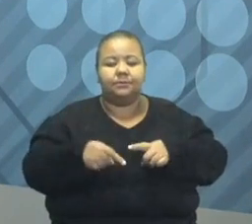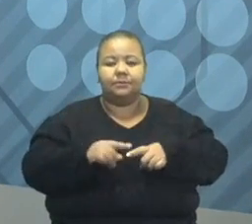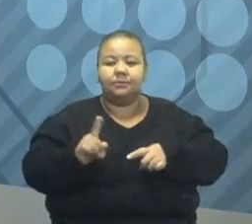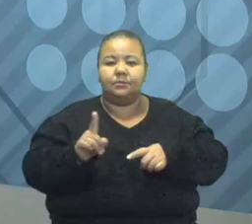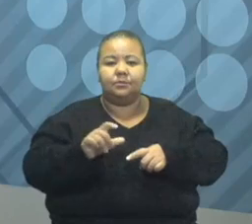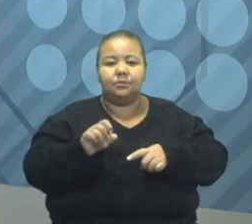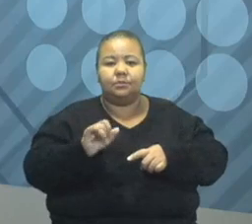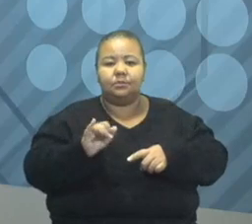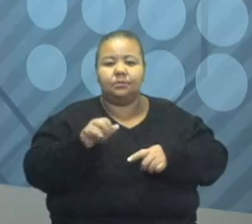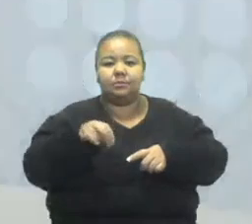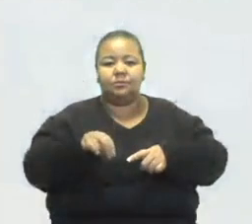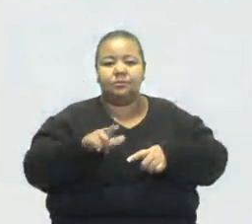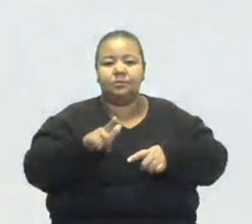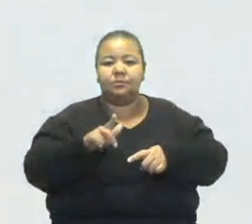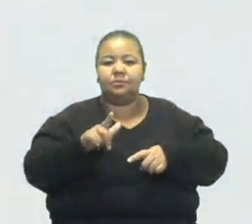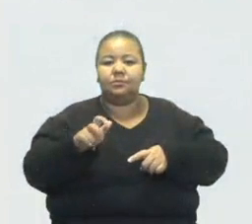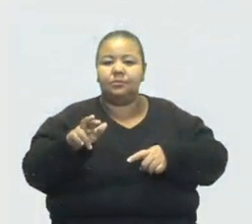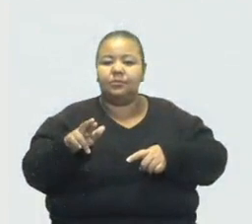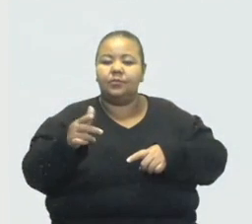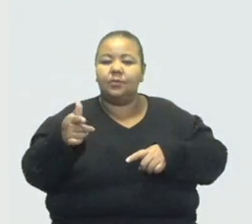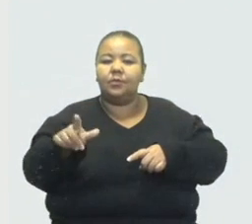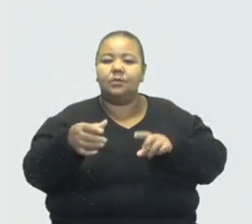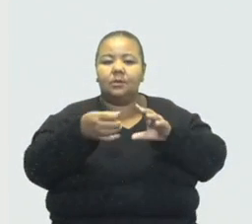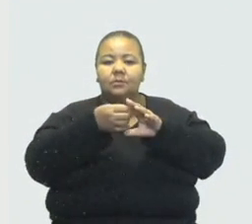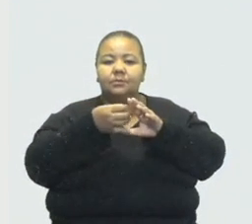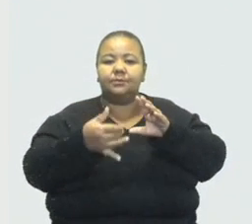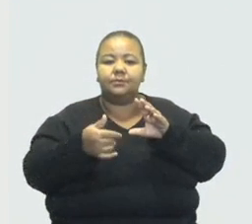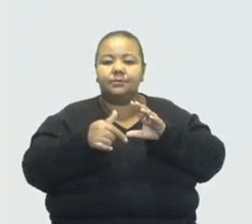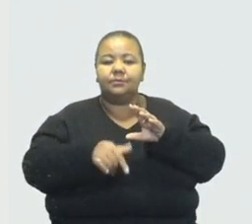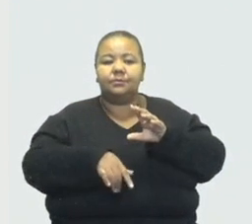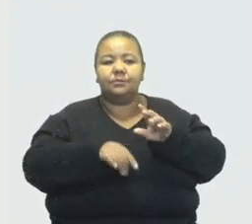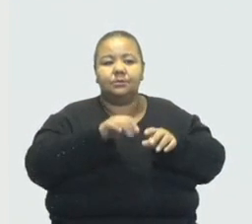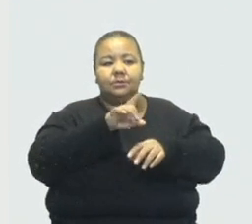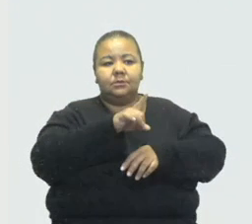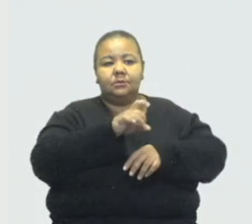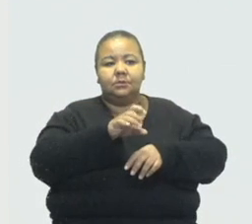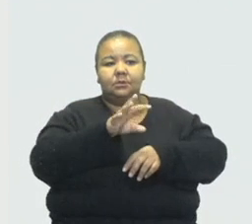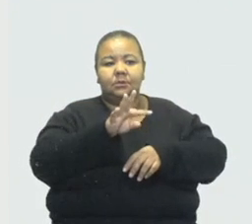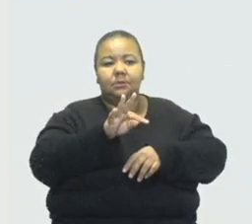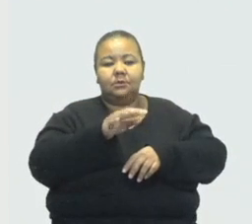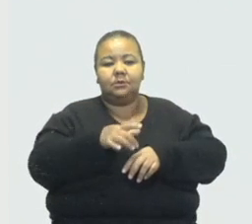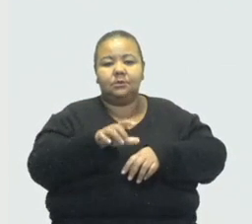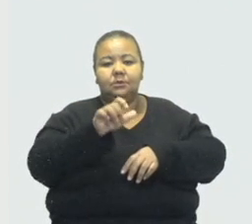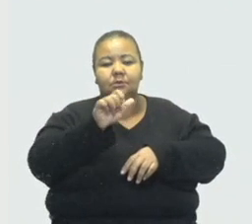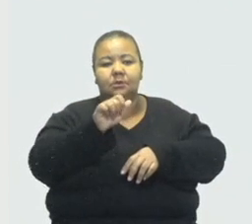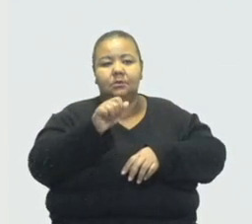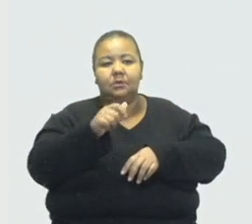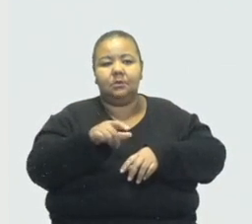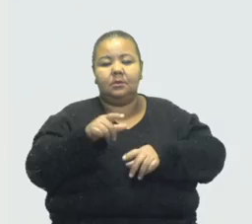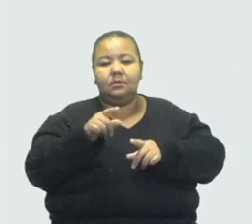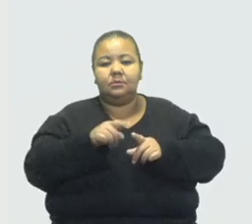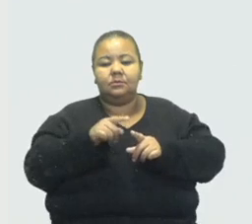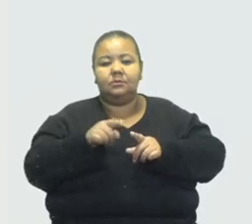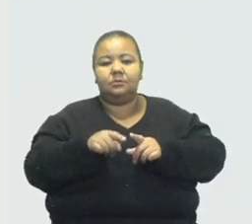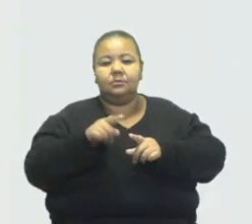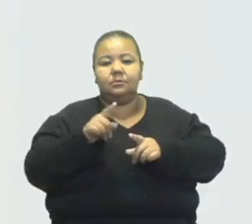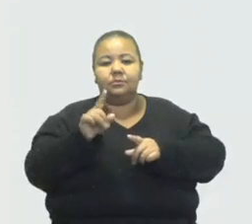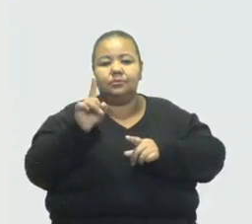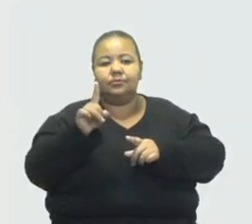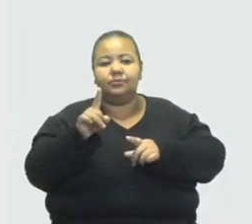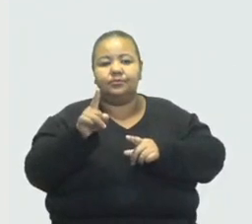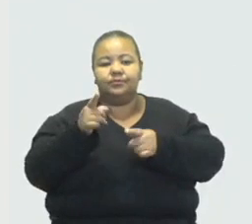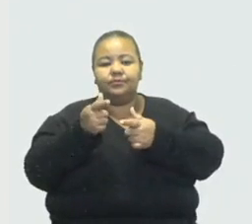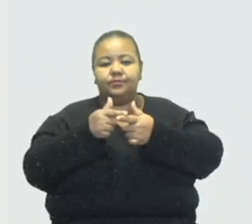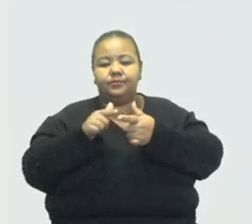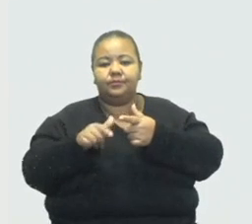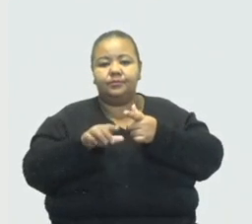singular. Vejamos outra característica. O determinante da matriz inversa vai ser 1